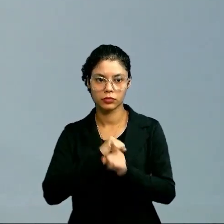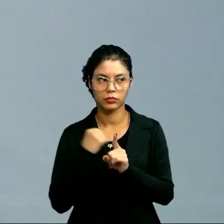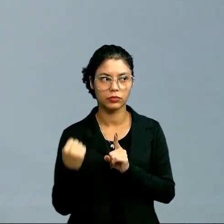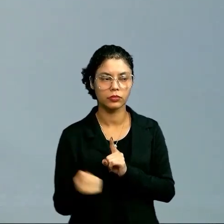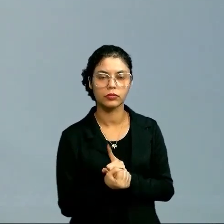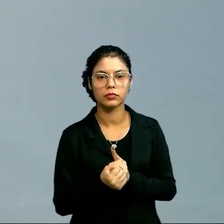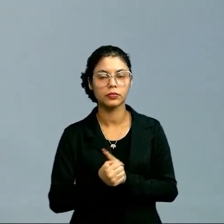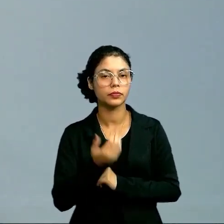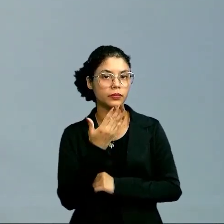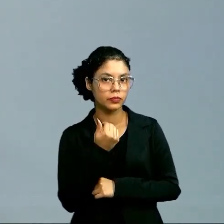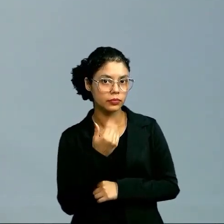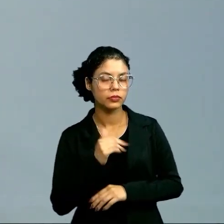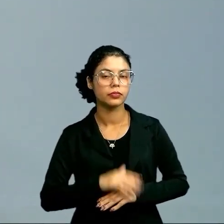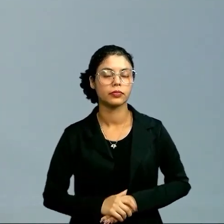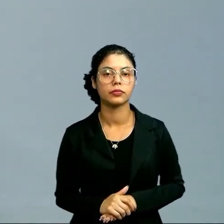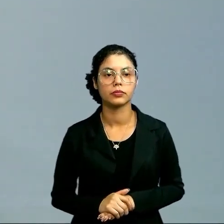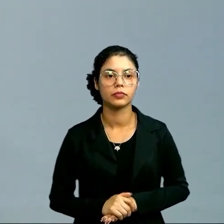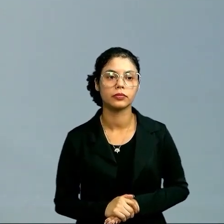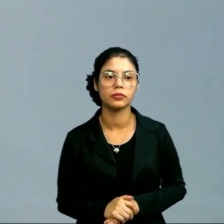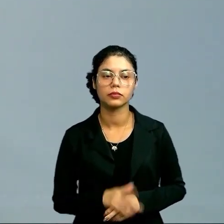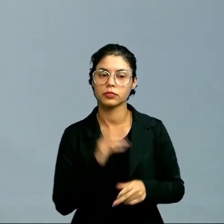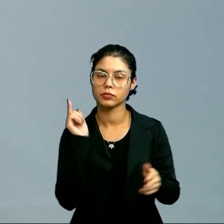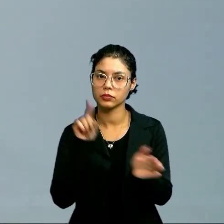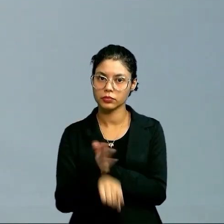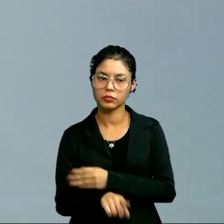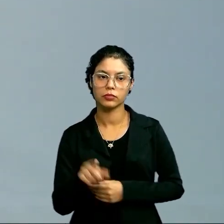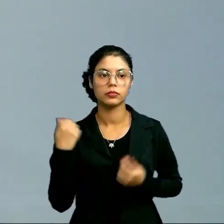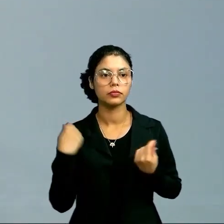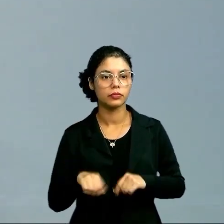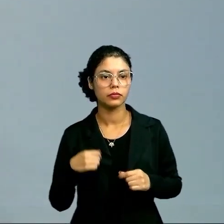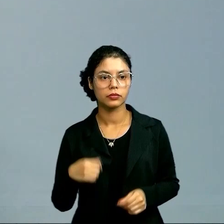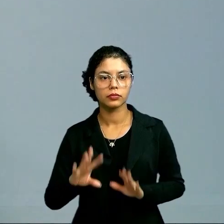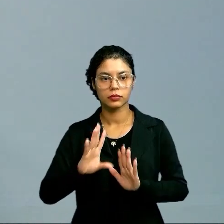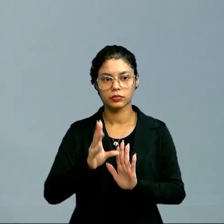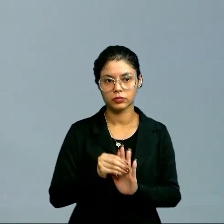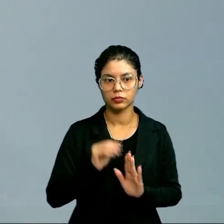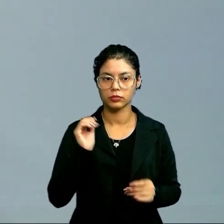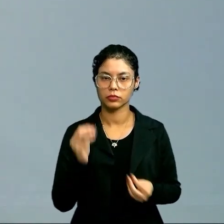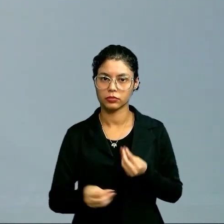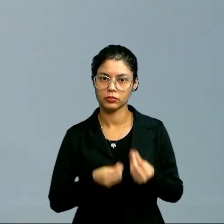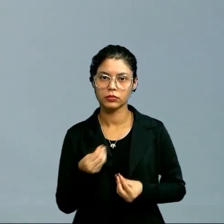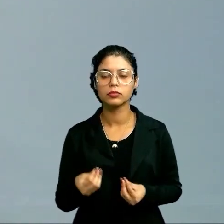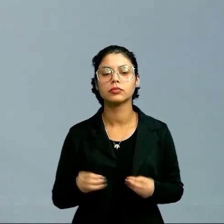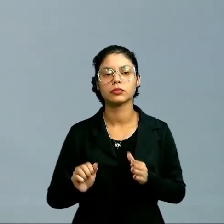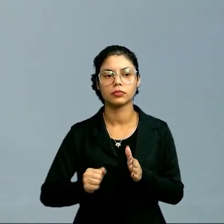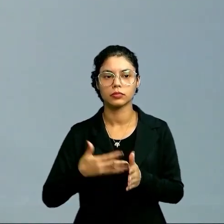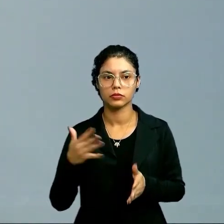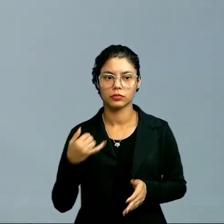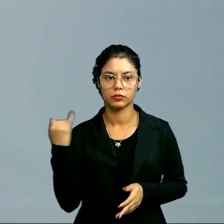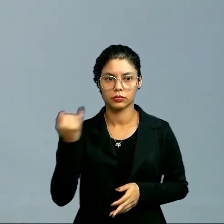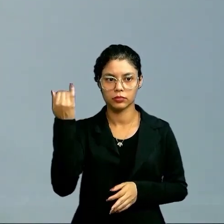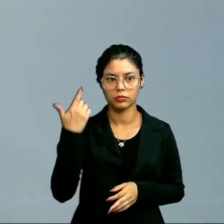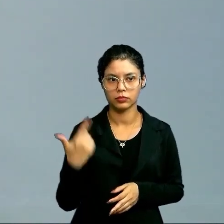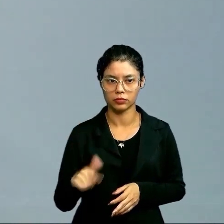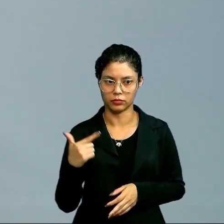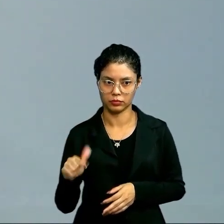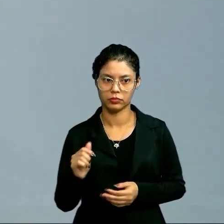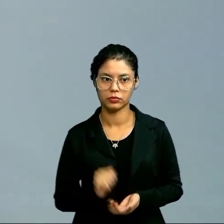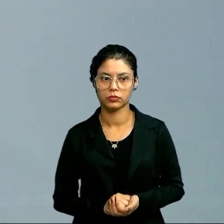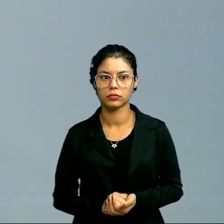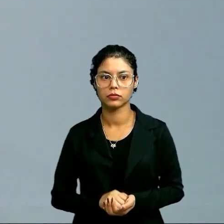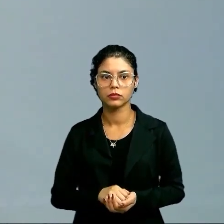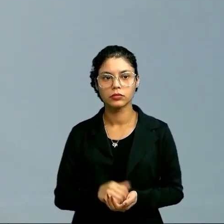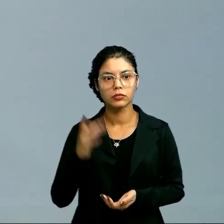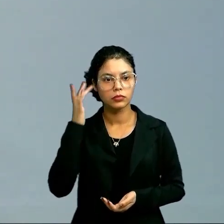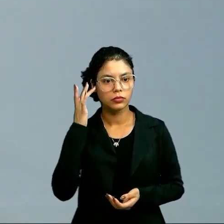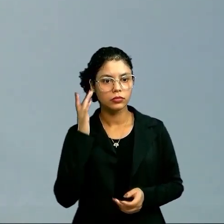sociedade a se alimentar? Então, são questões que a gente precisa colocar com muita ênfase, para que a gente não tenha atropelo na hora